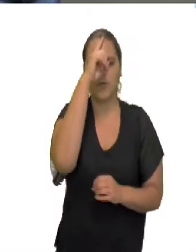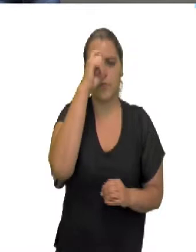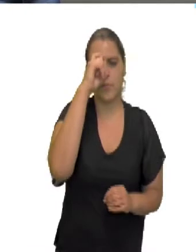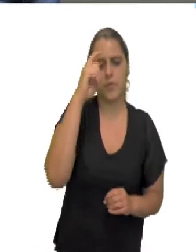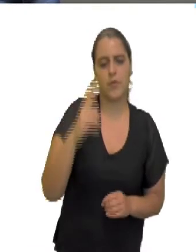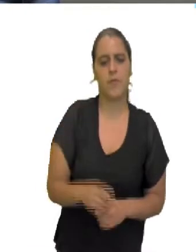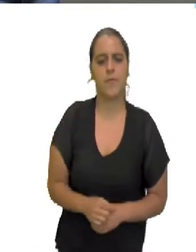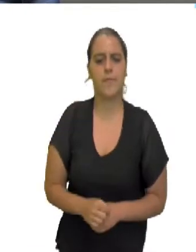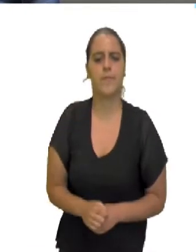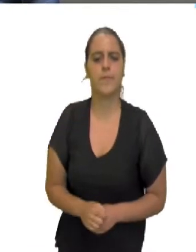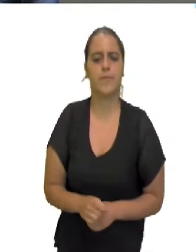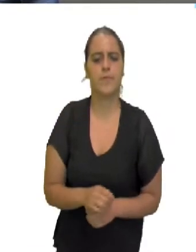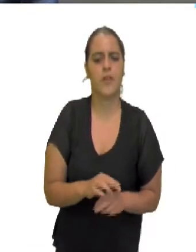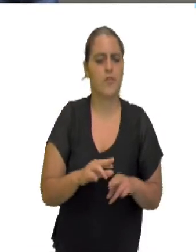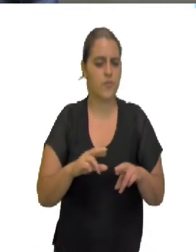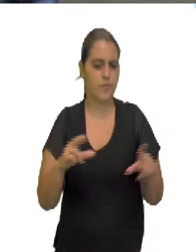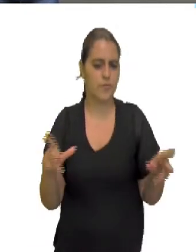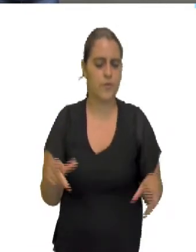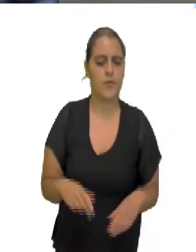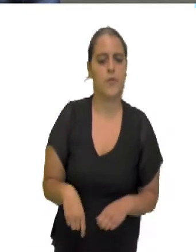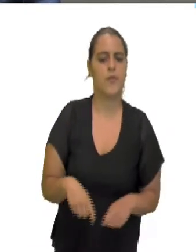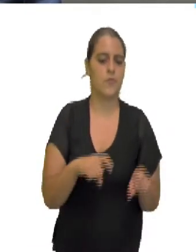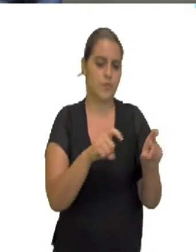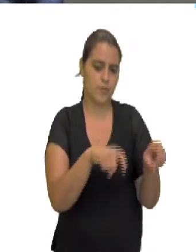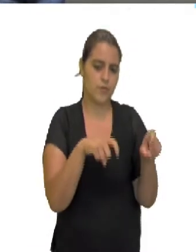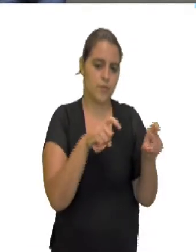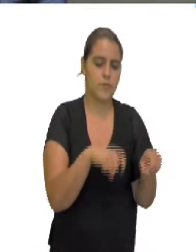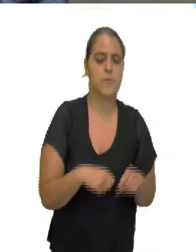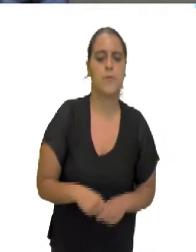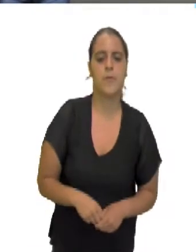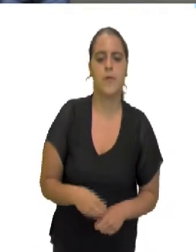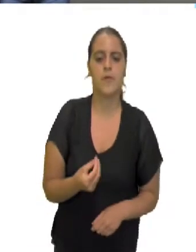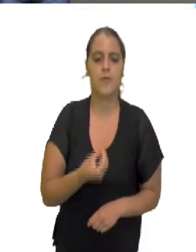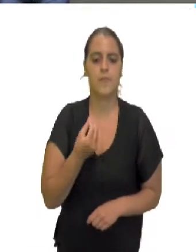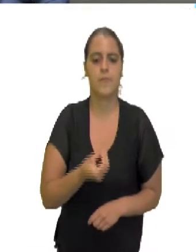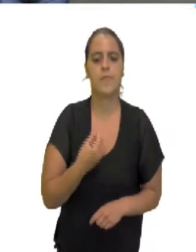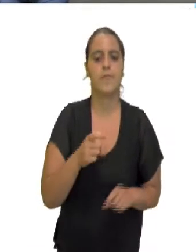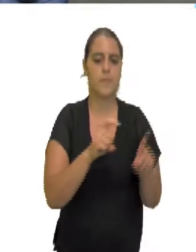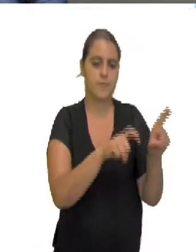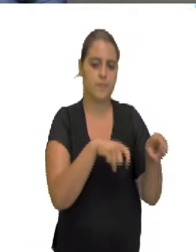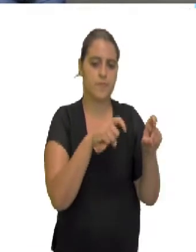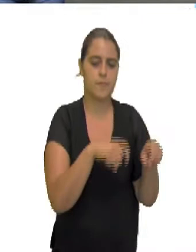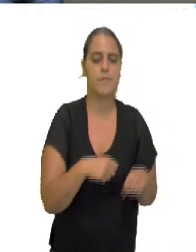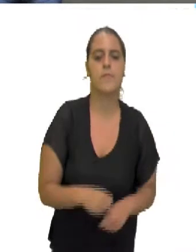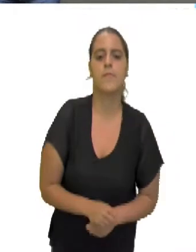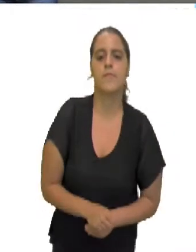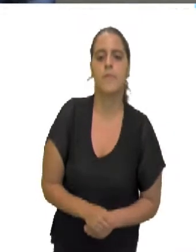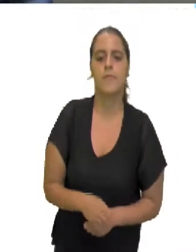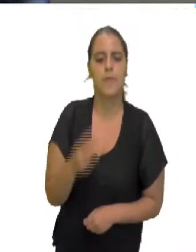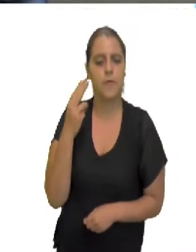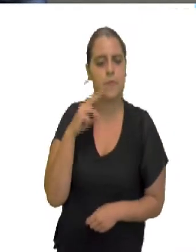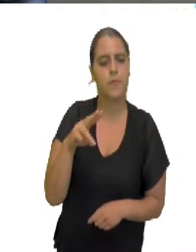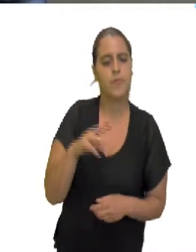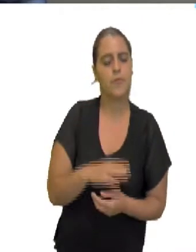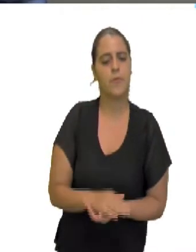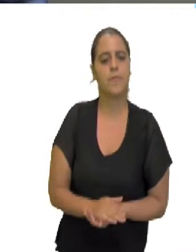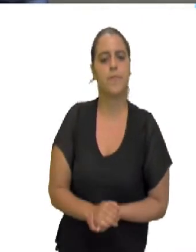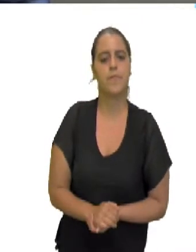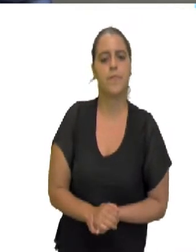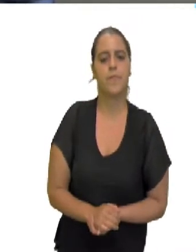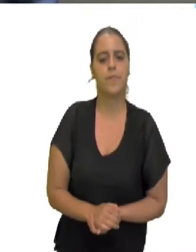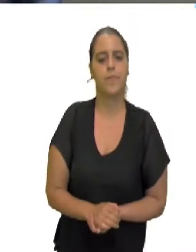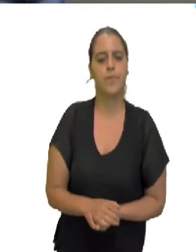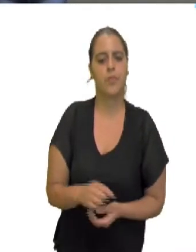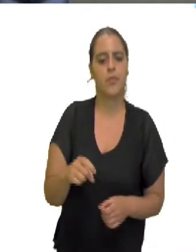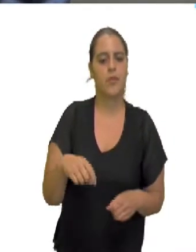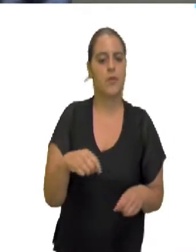hospitais. É um pouquinho diferente do campo. A vida no campo. Vamos acompanhar o slide. A